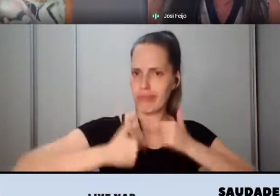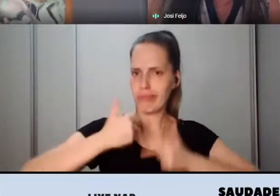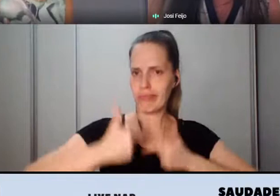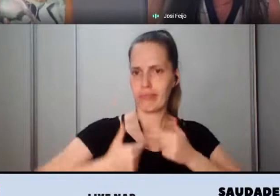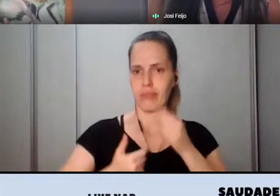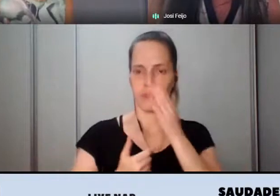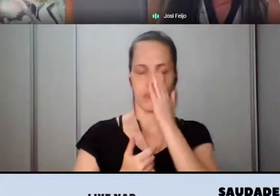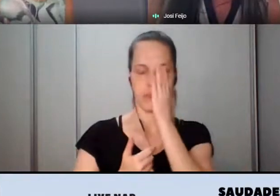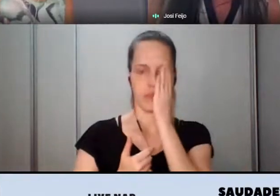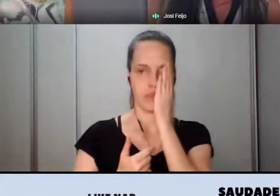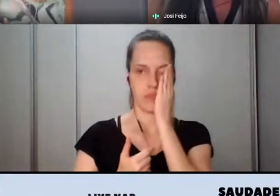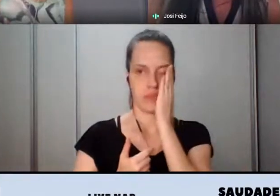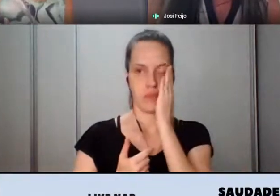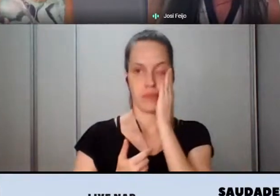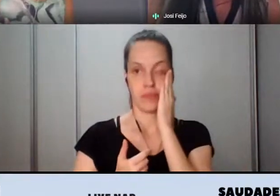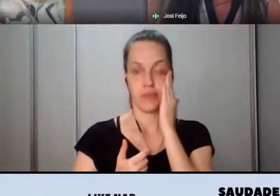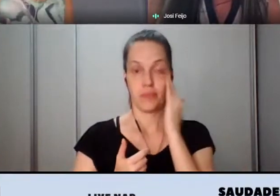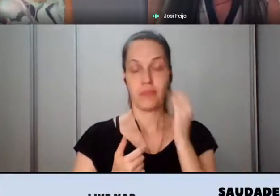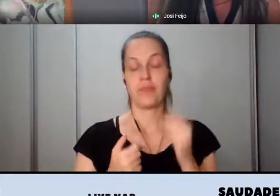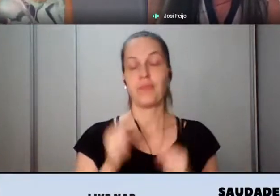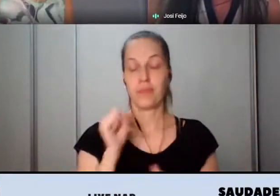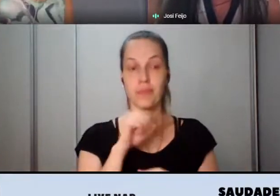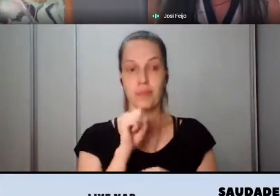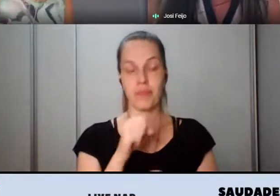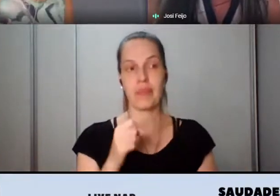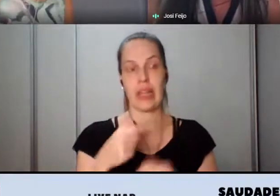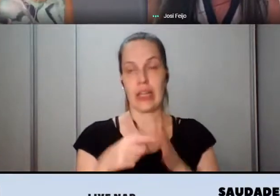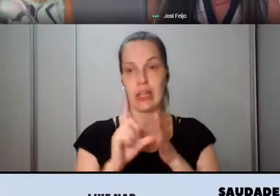Sim, é bem como tu havia trazido, assim,